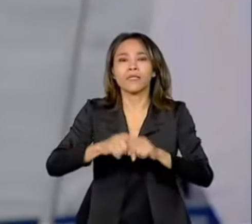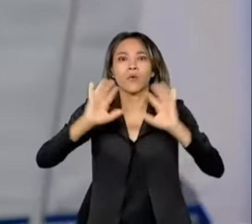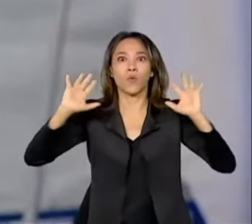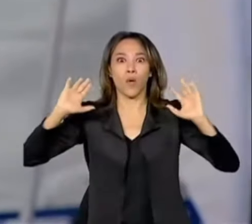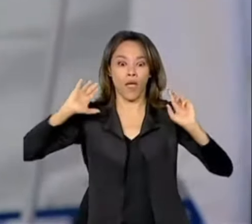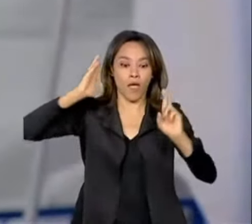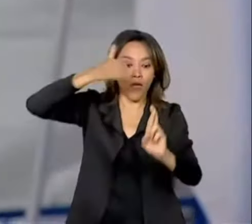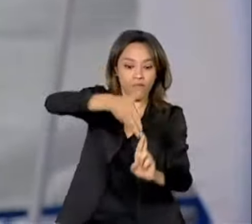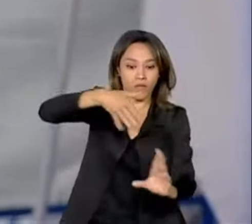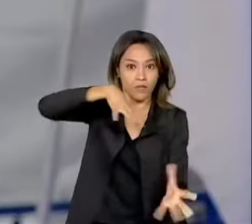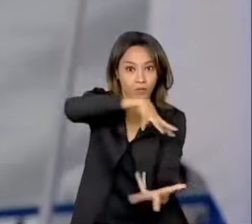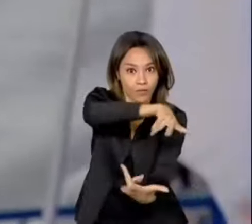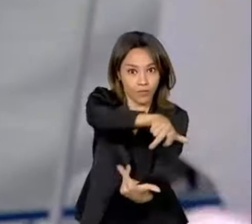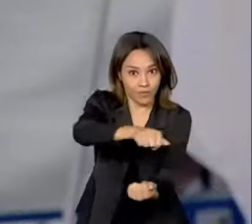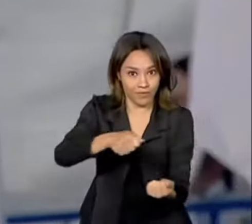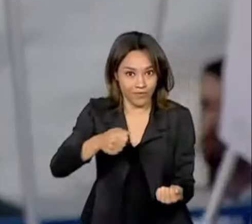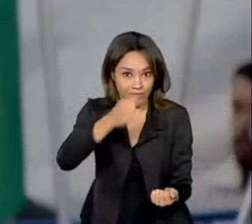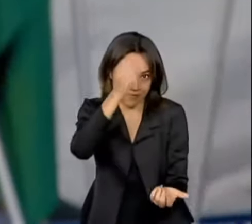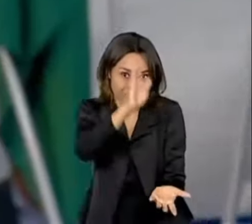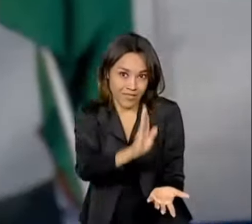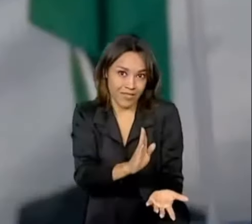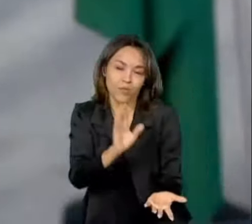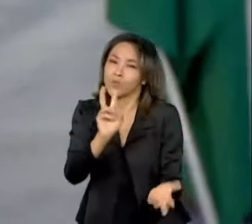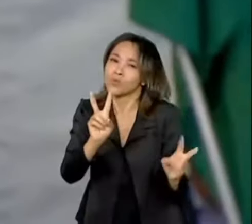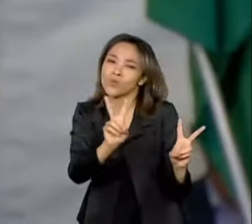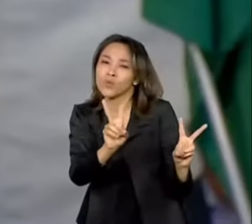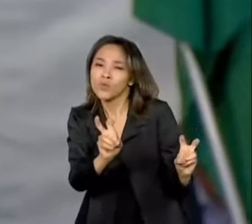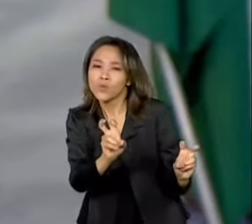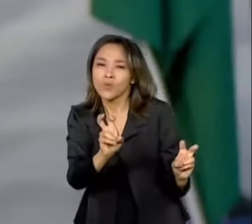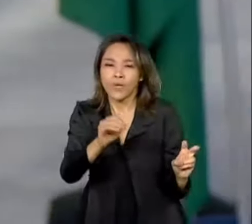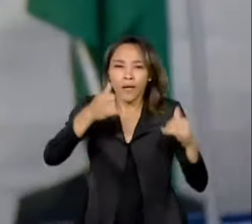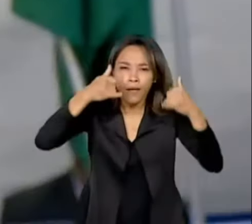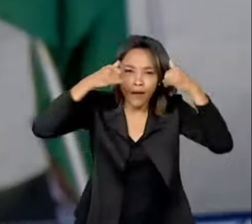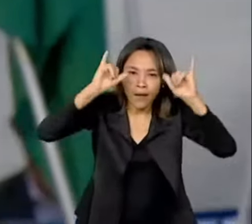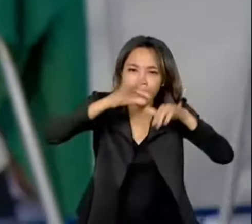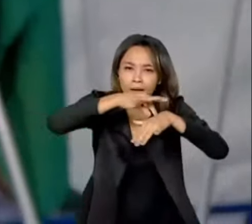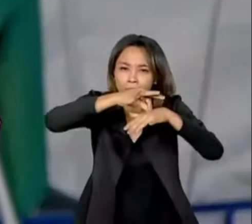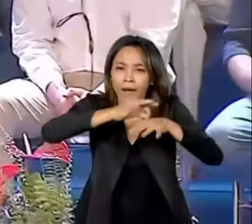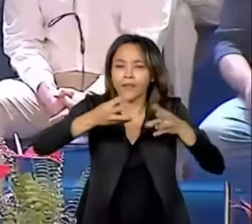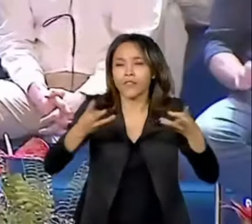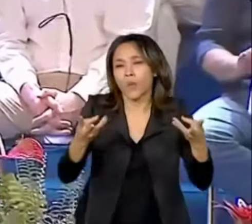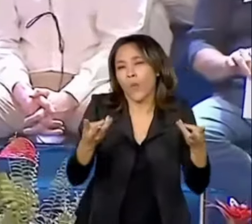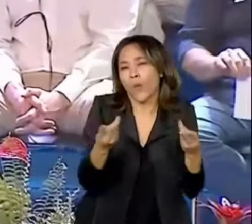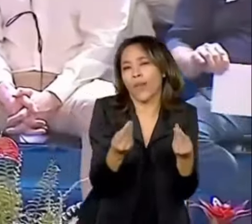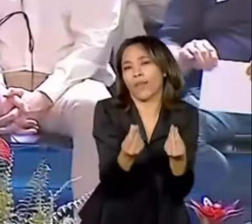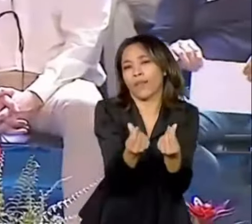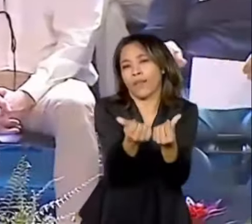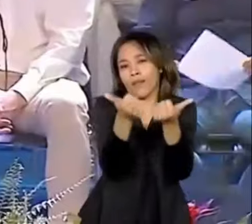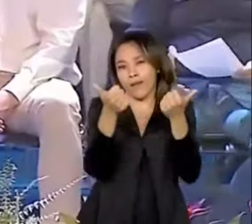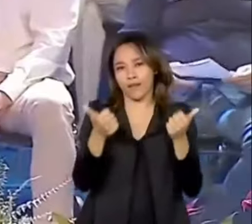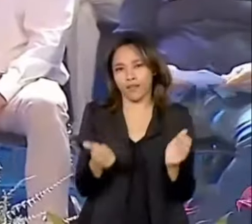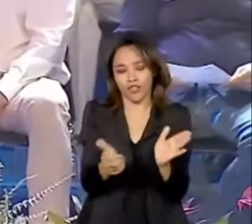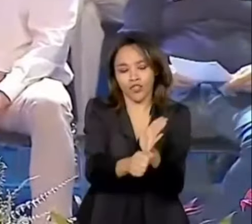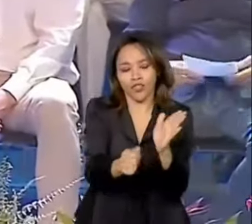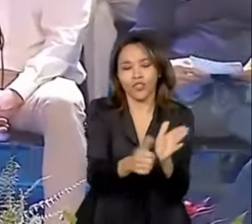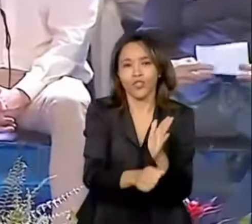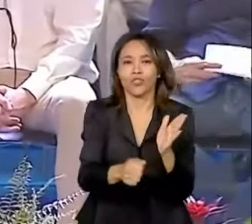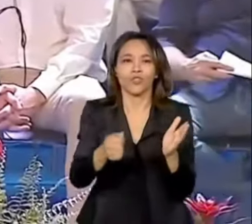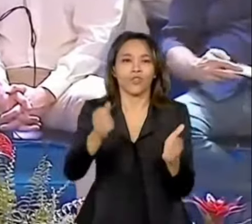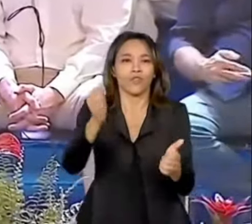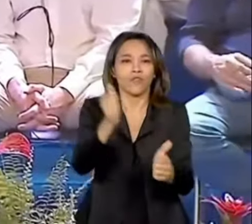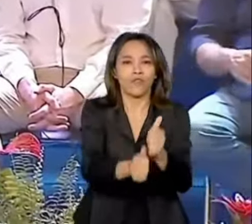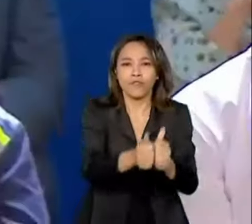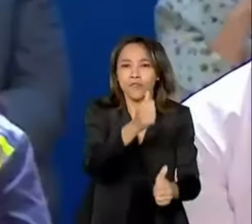mundo, o celeiro na produção de carne de qualidade, na produção de soja, de milho, de arroz, de feijão,